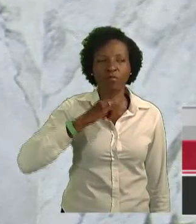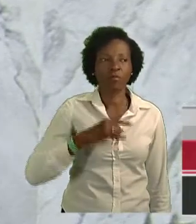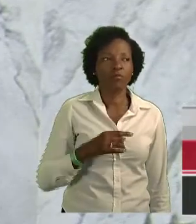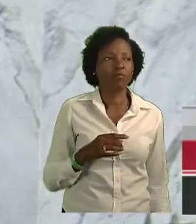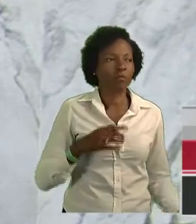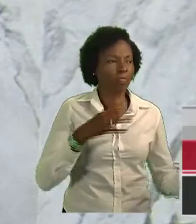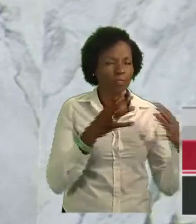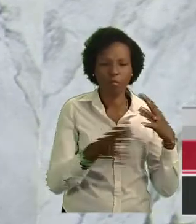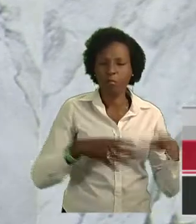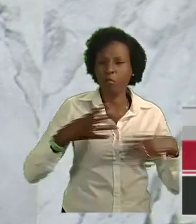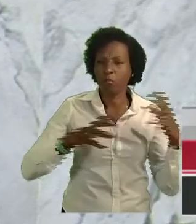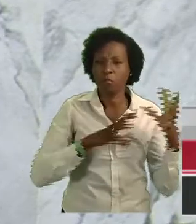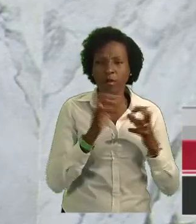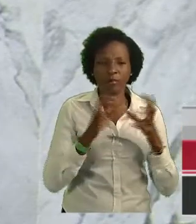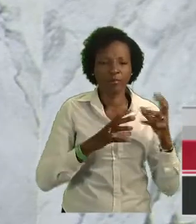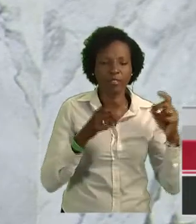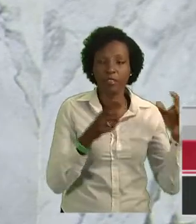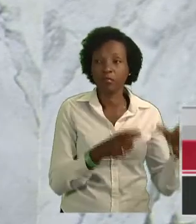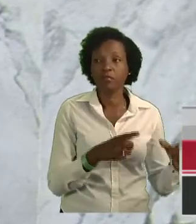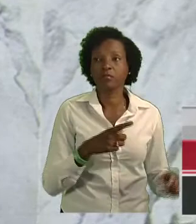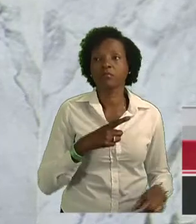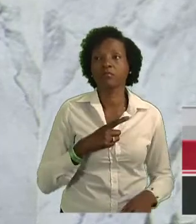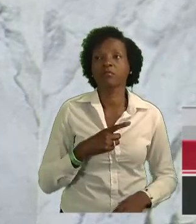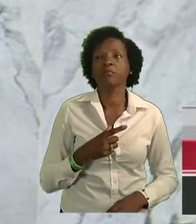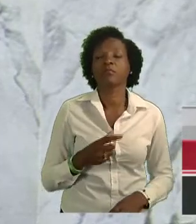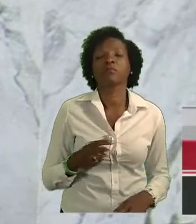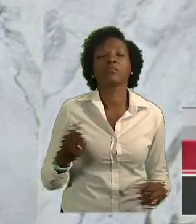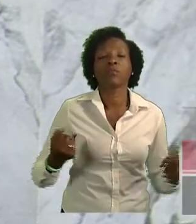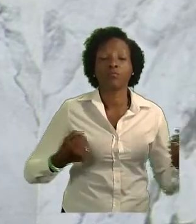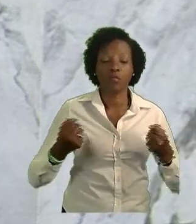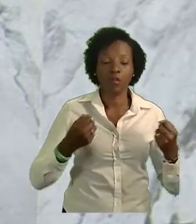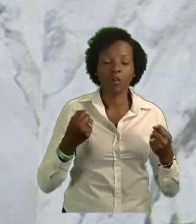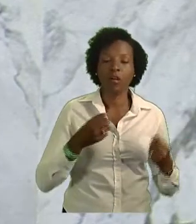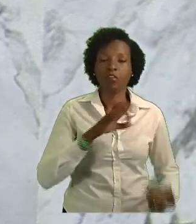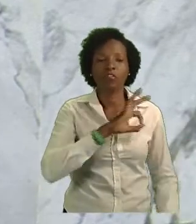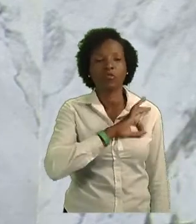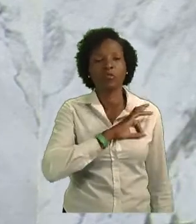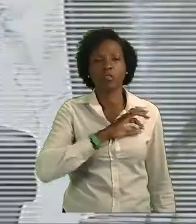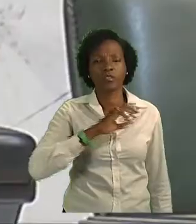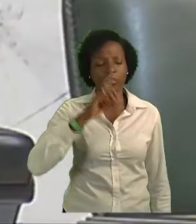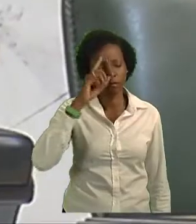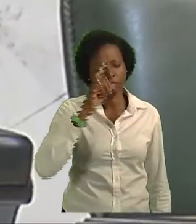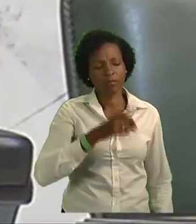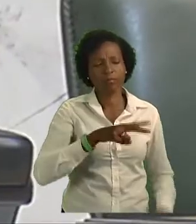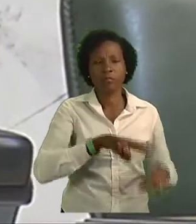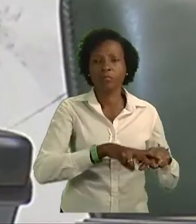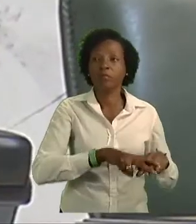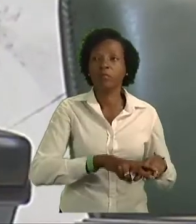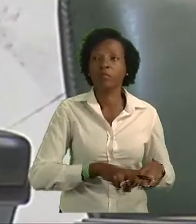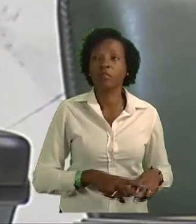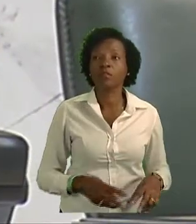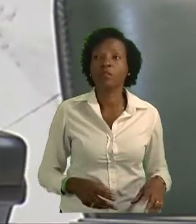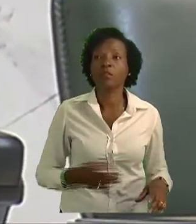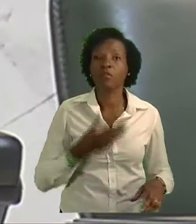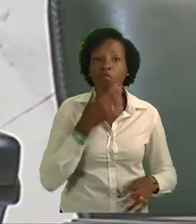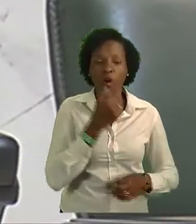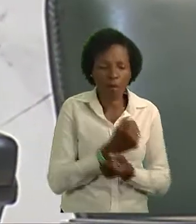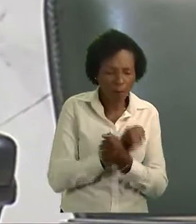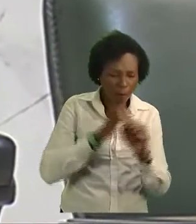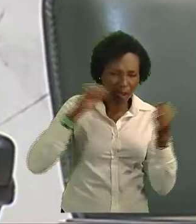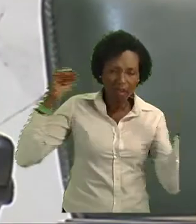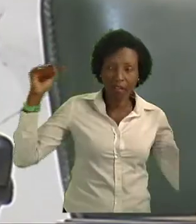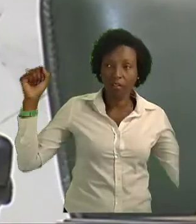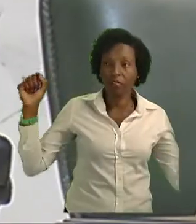tumulto e briga briga no local a viatura chegou deu voz de prisão ao indivíduo quando foi prendê-lo esse indivíduo reagiu à